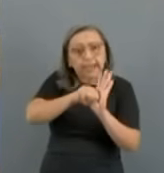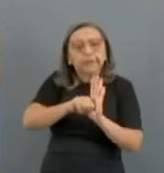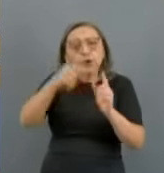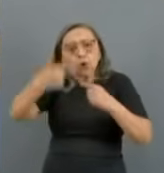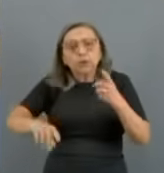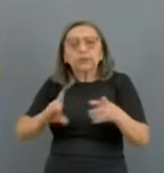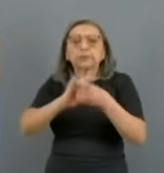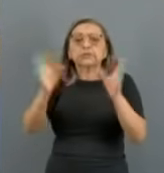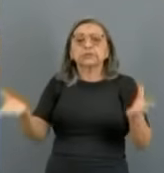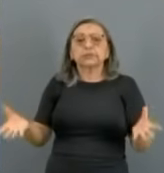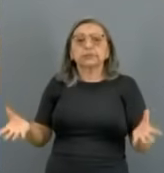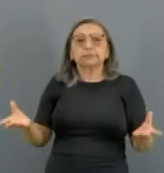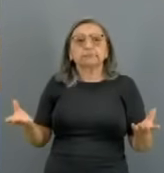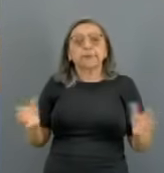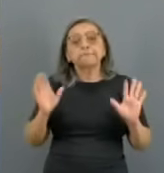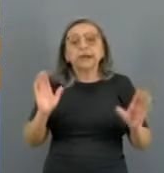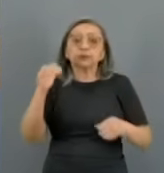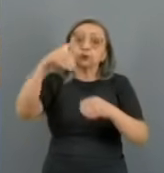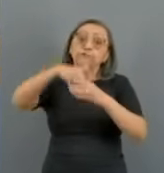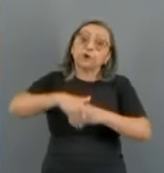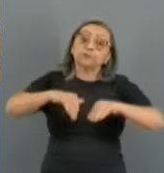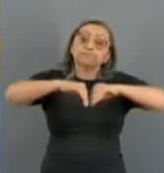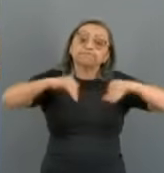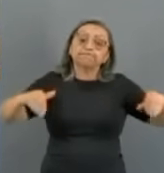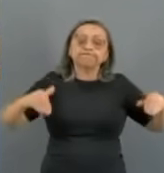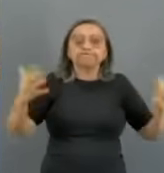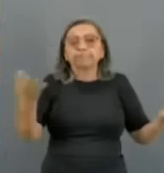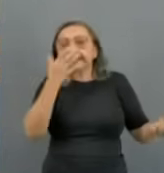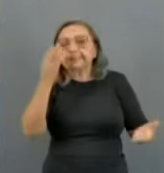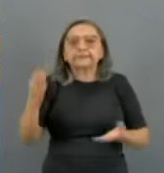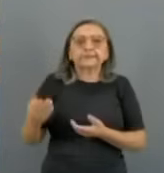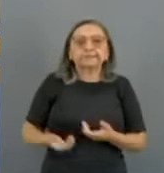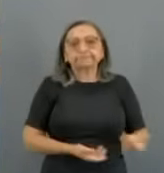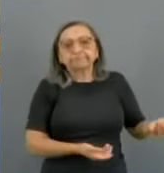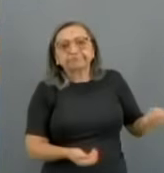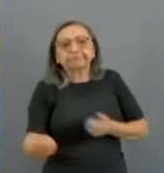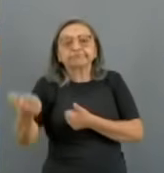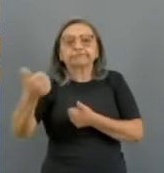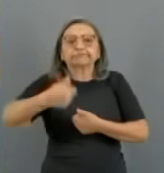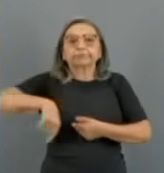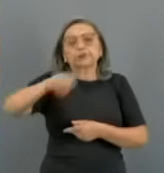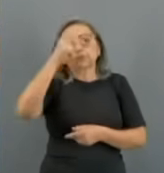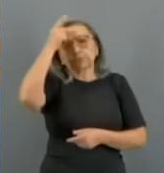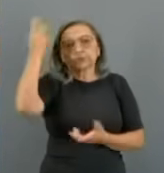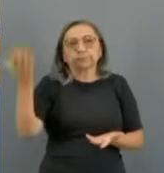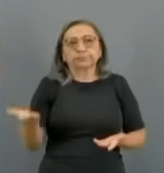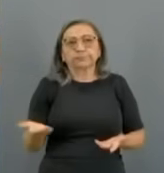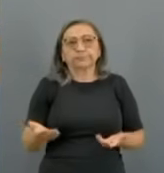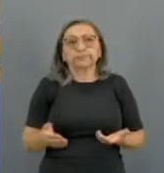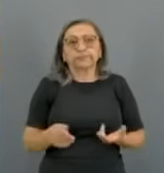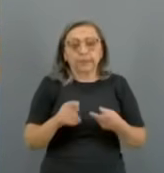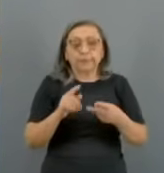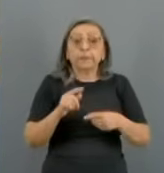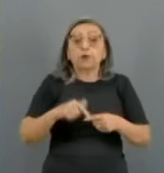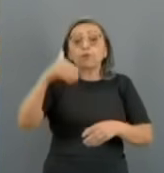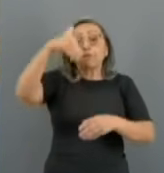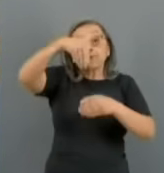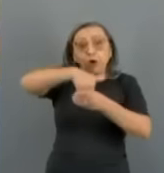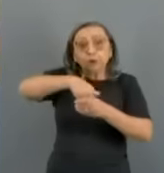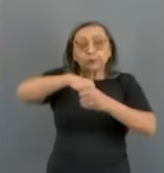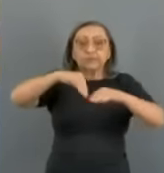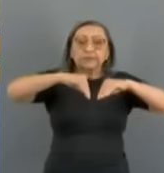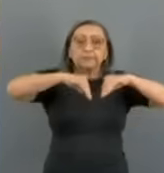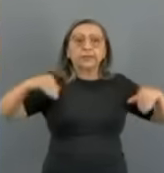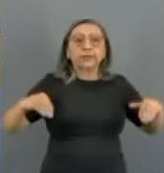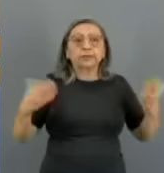arrola. Mas o voto separado passa pano para o carro-bomba. O voto em separado